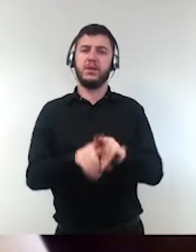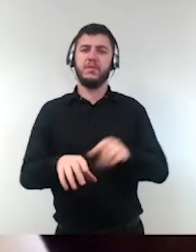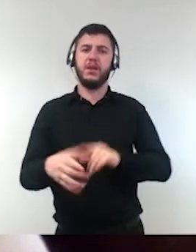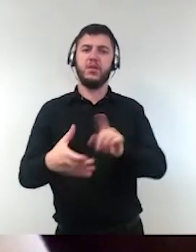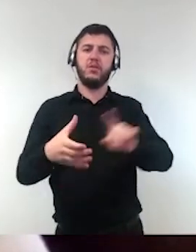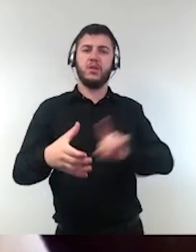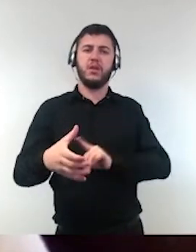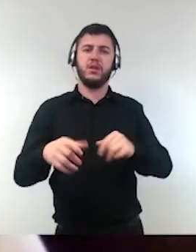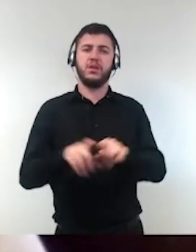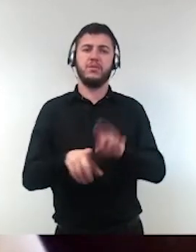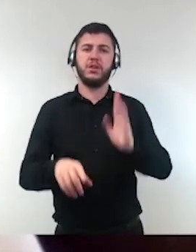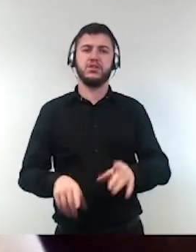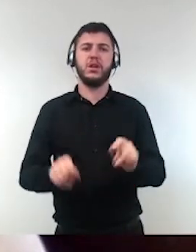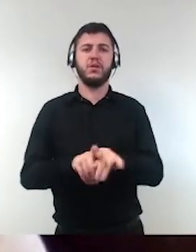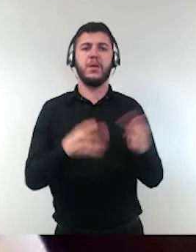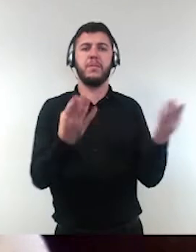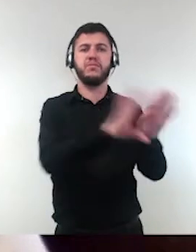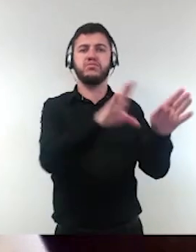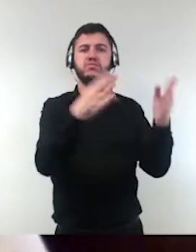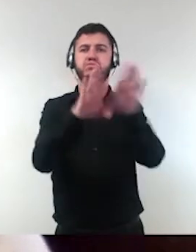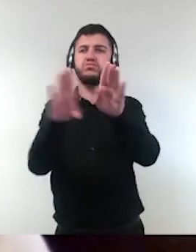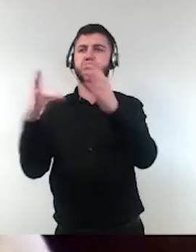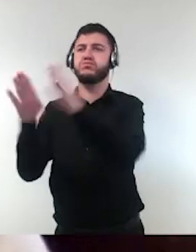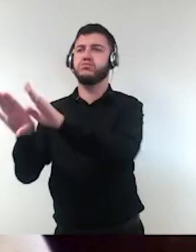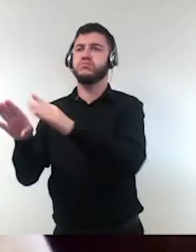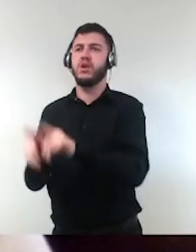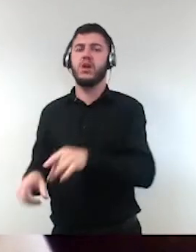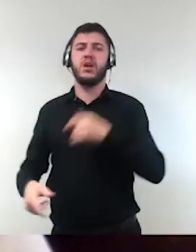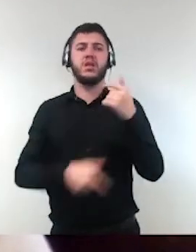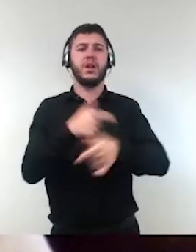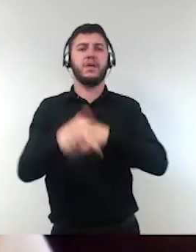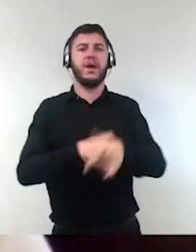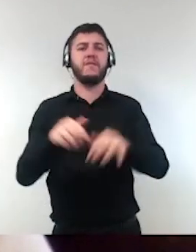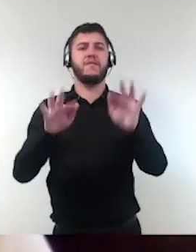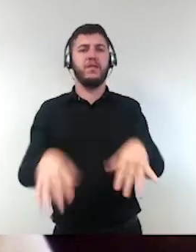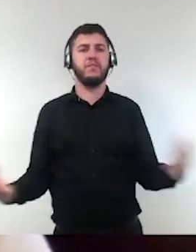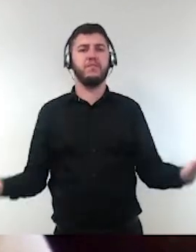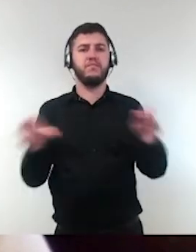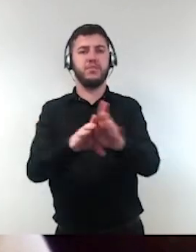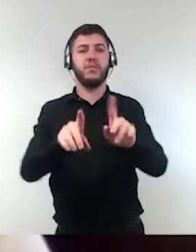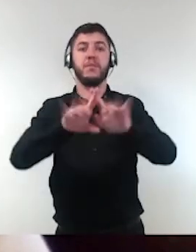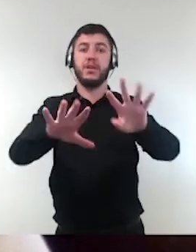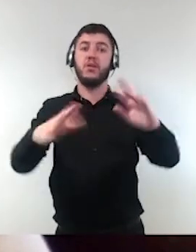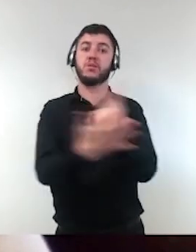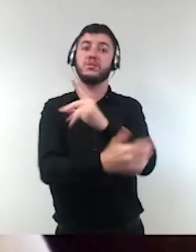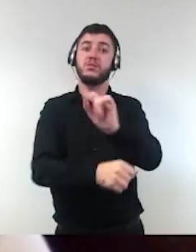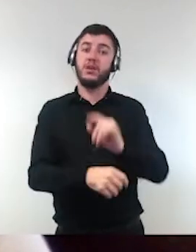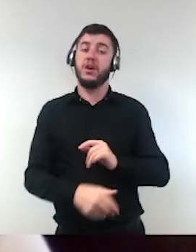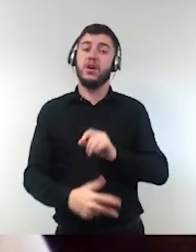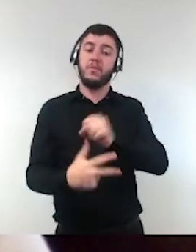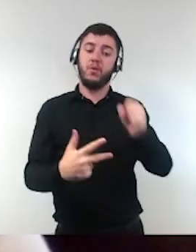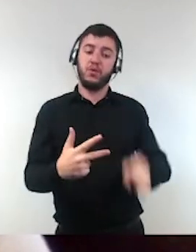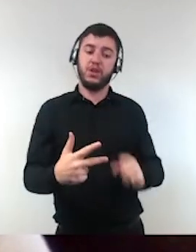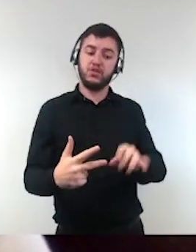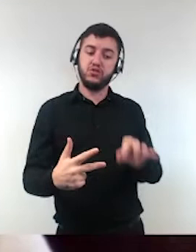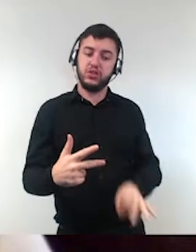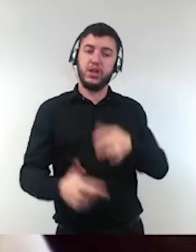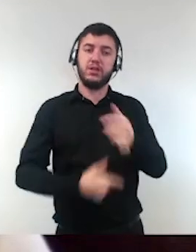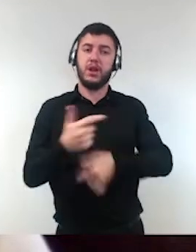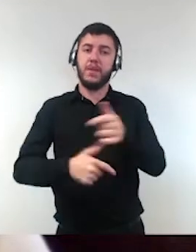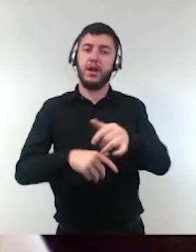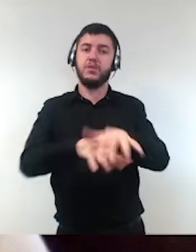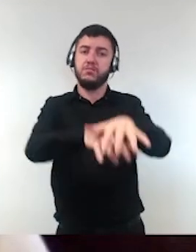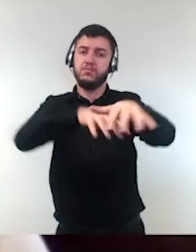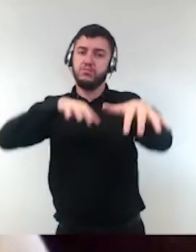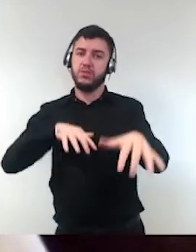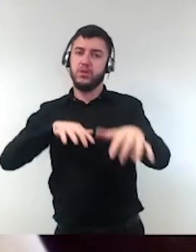do fechamento de portas físicas, continuou trabalhando de forma remota e através dos seus plantões